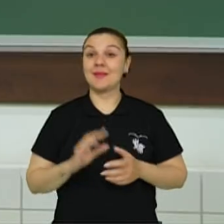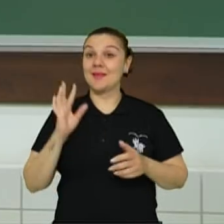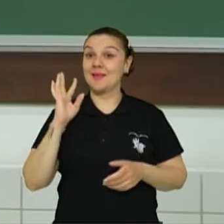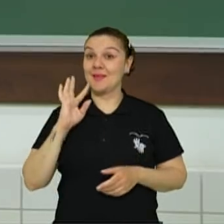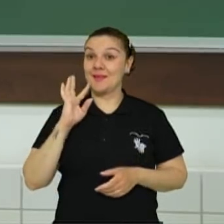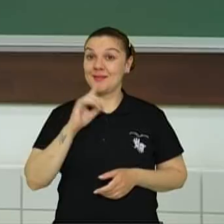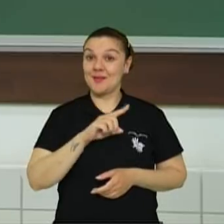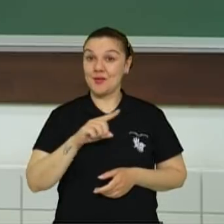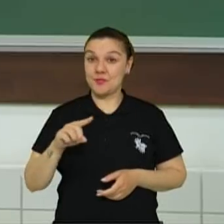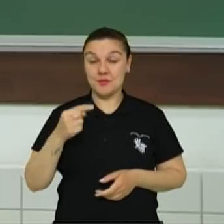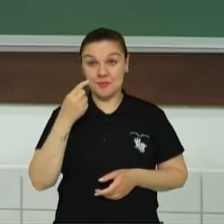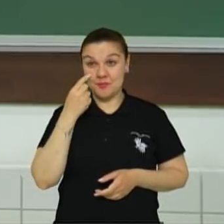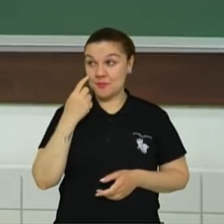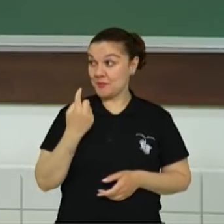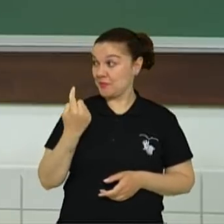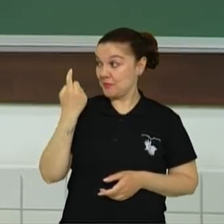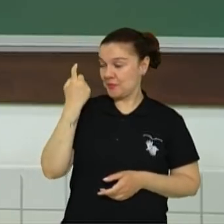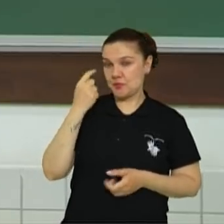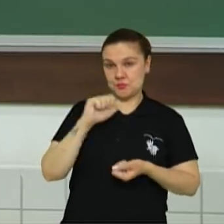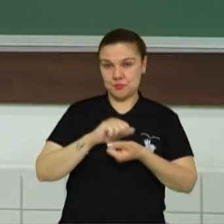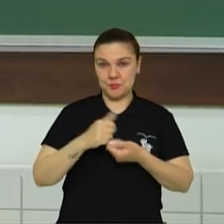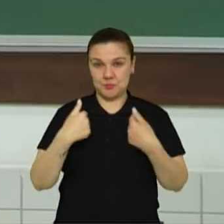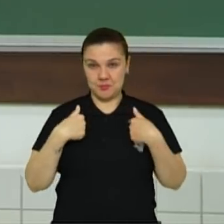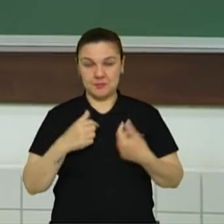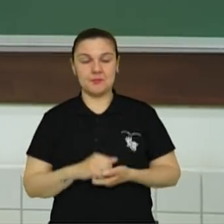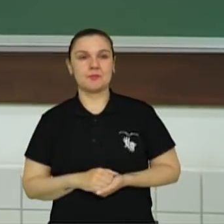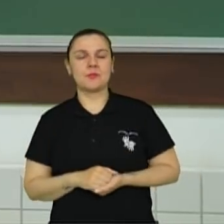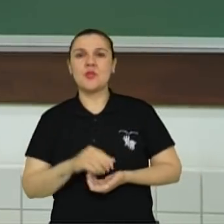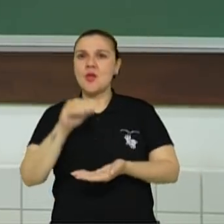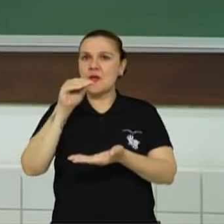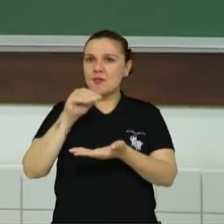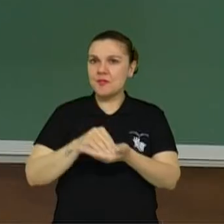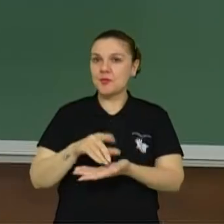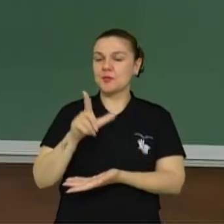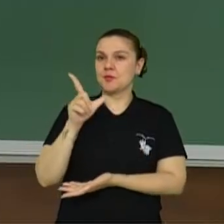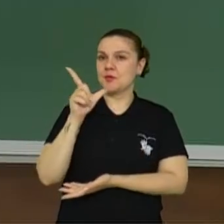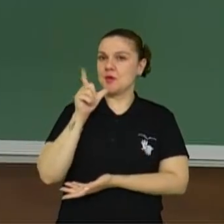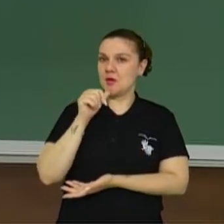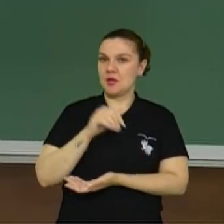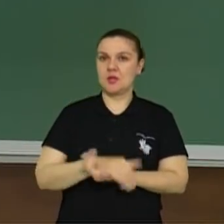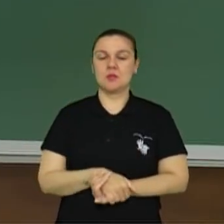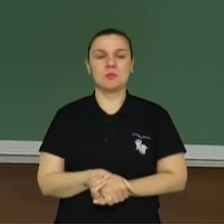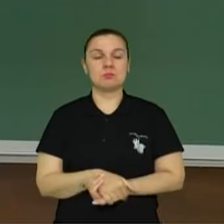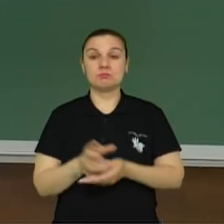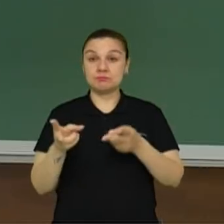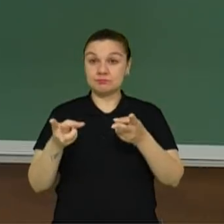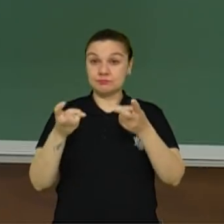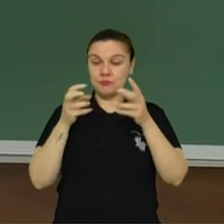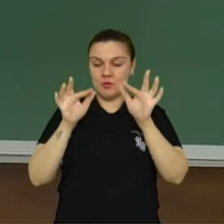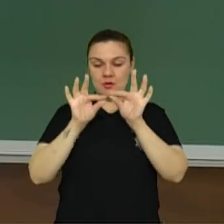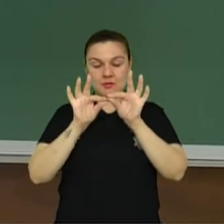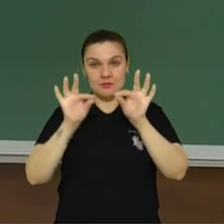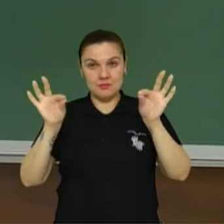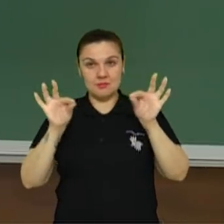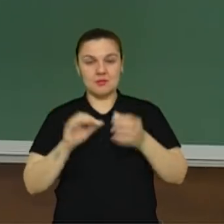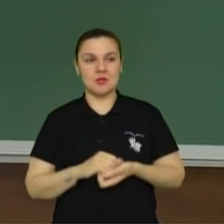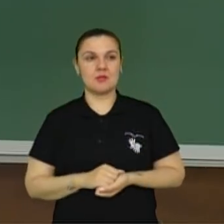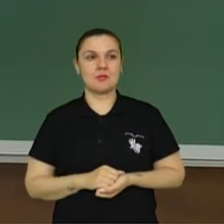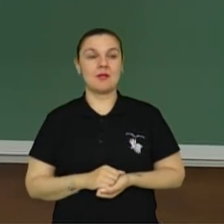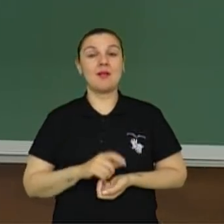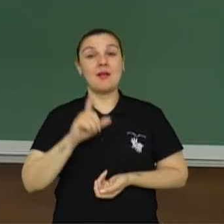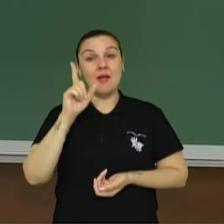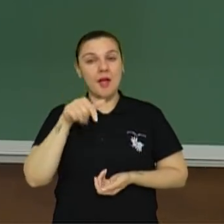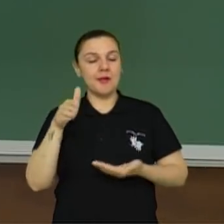Legal, galera. Vejamos aqui então comigo. Faltou água. Então, repare aqui nessa frase. Era